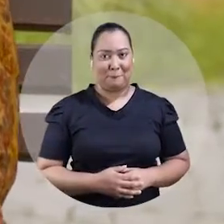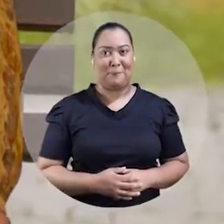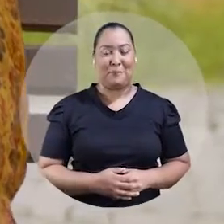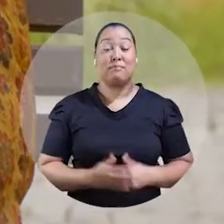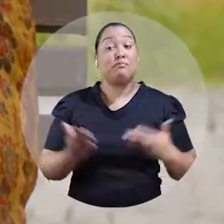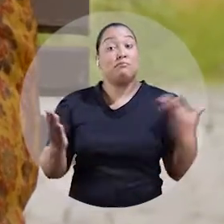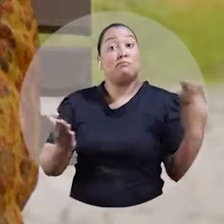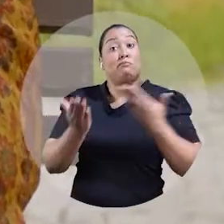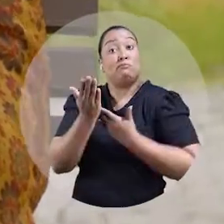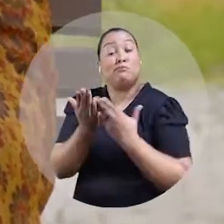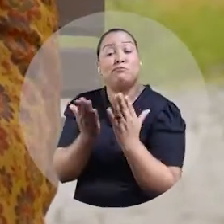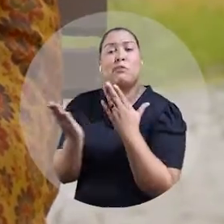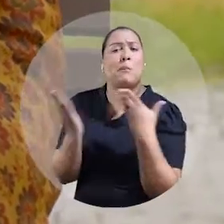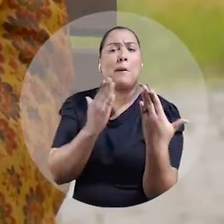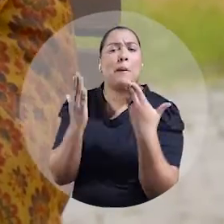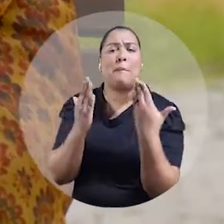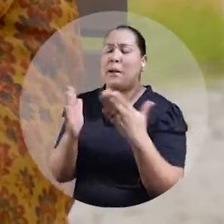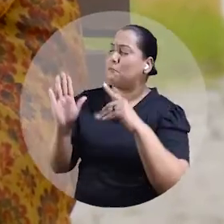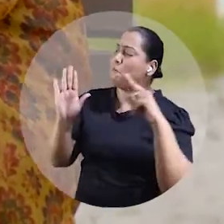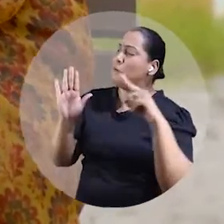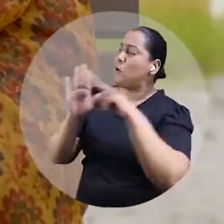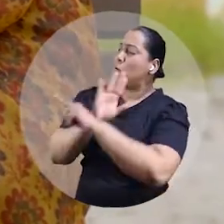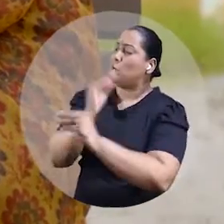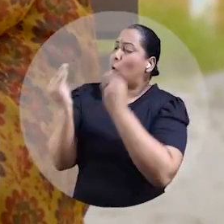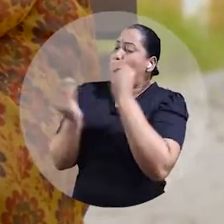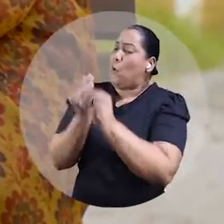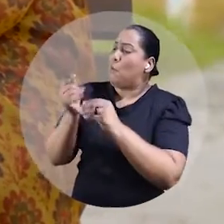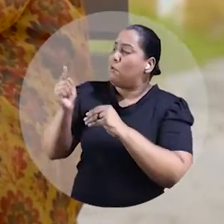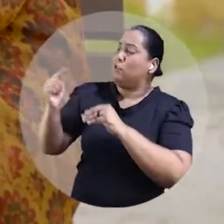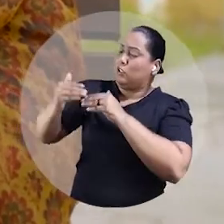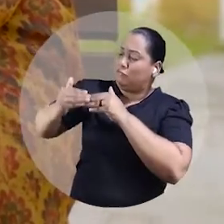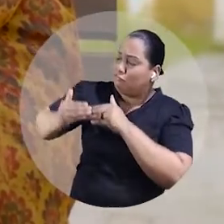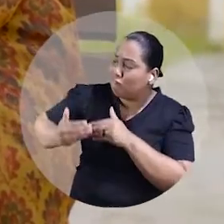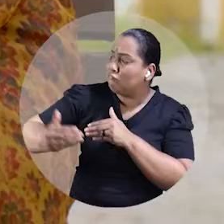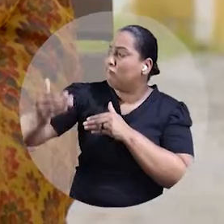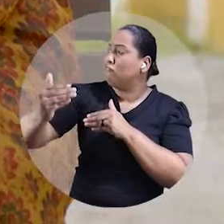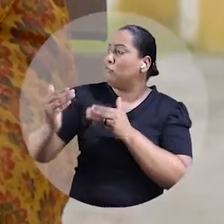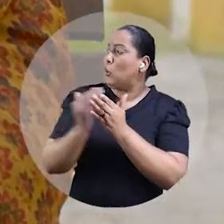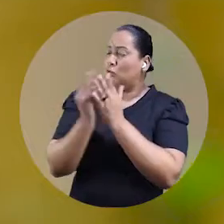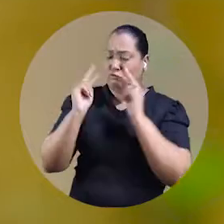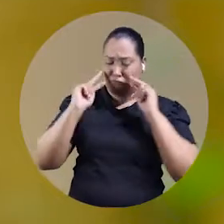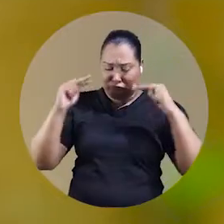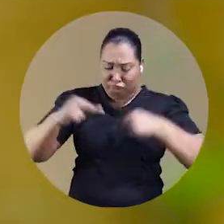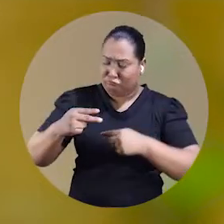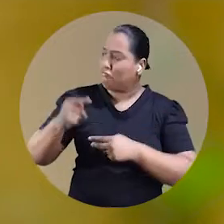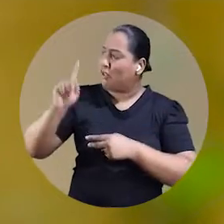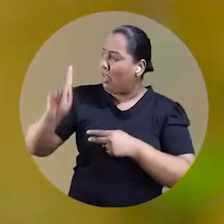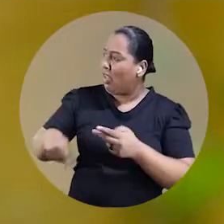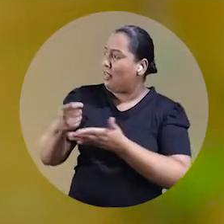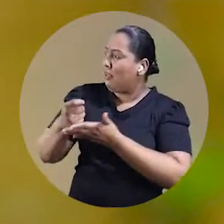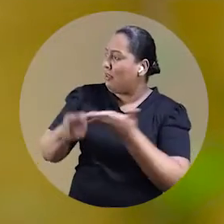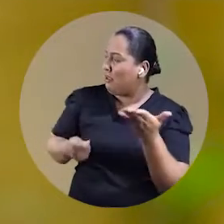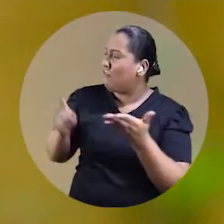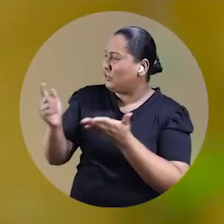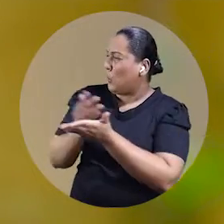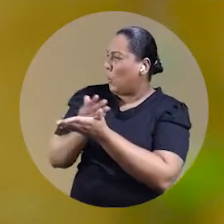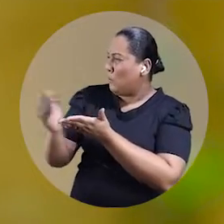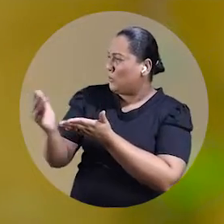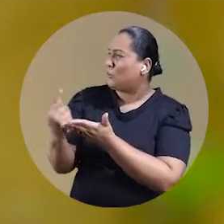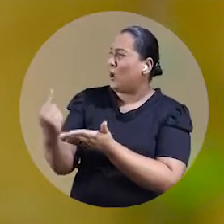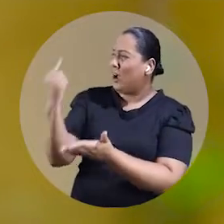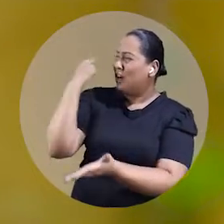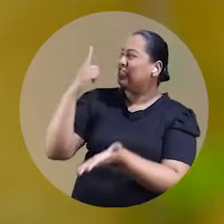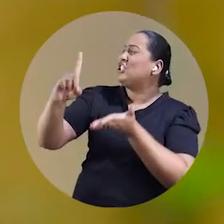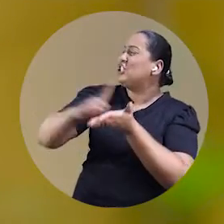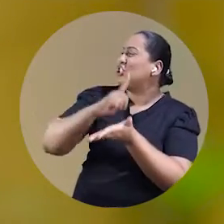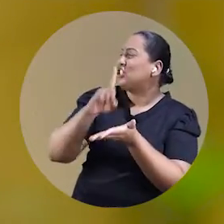começar o nosso bate-papo perguntando um pouco sobre como foi o seu processo de se descobrir escritora. Eu sei que você começou muito cedo, escrevendo em